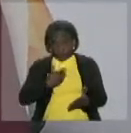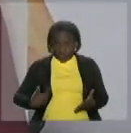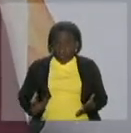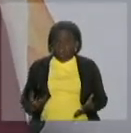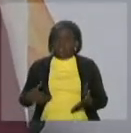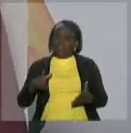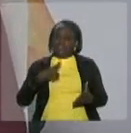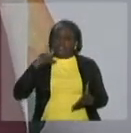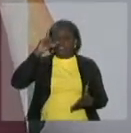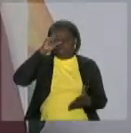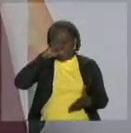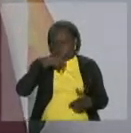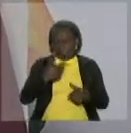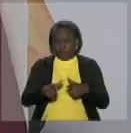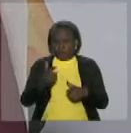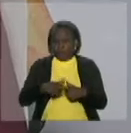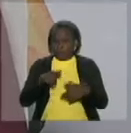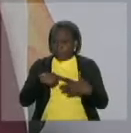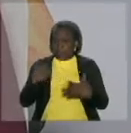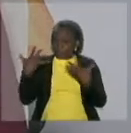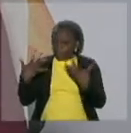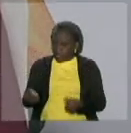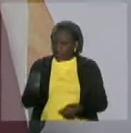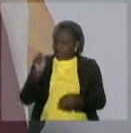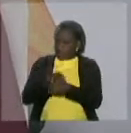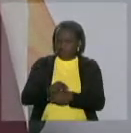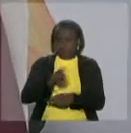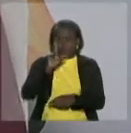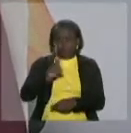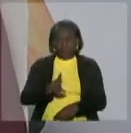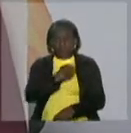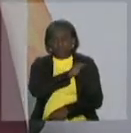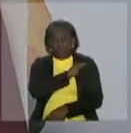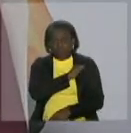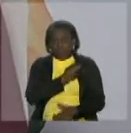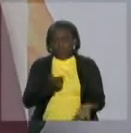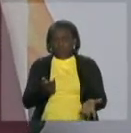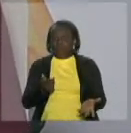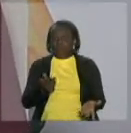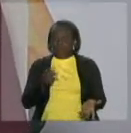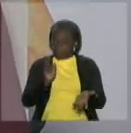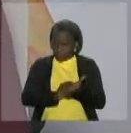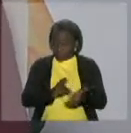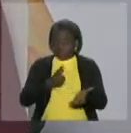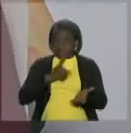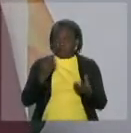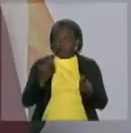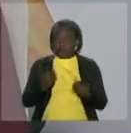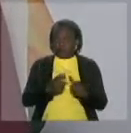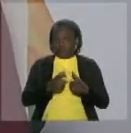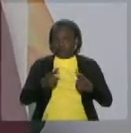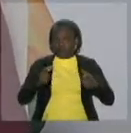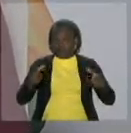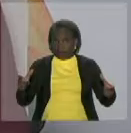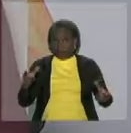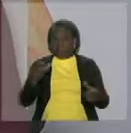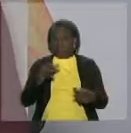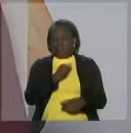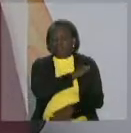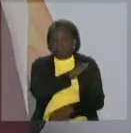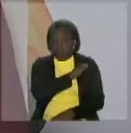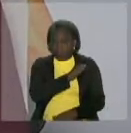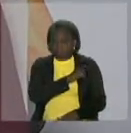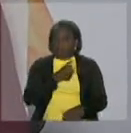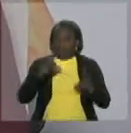pública, que hoje, com todas as dificuldades, vem assumindo de uma maneira muito mais significativa um número cada vez maior